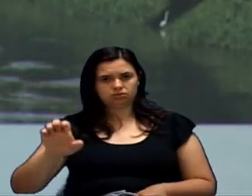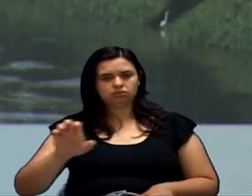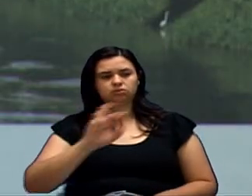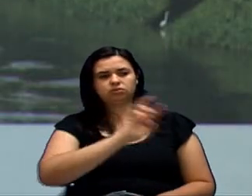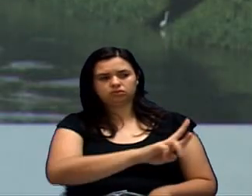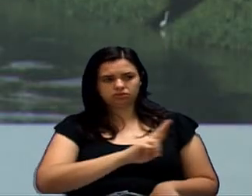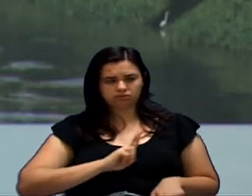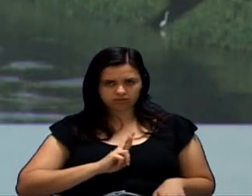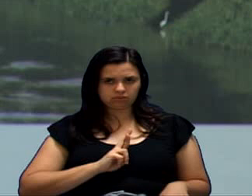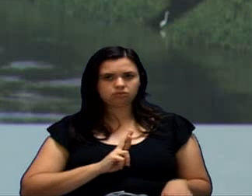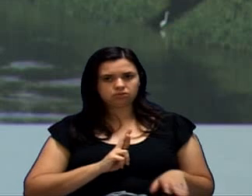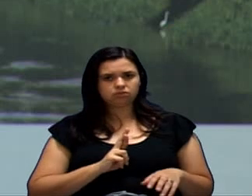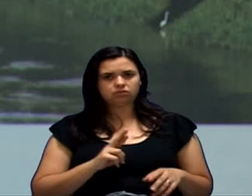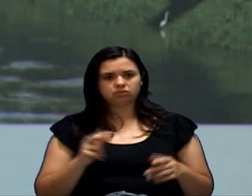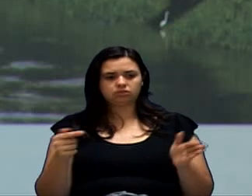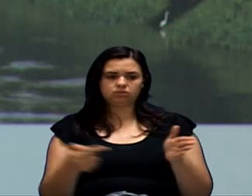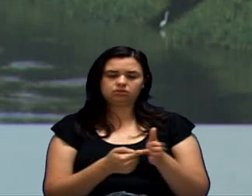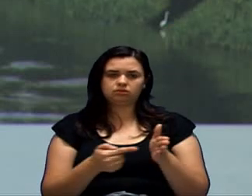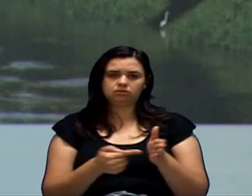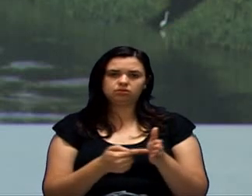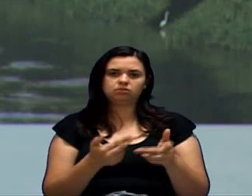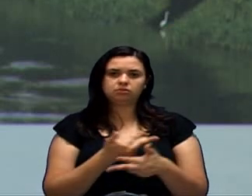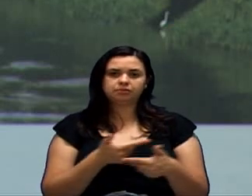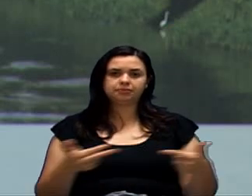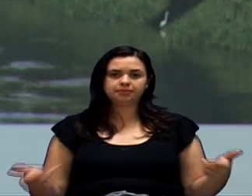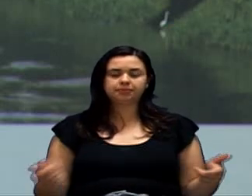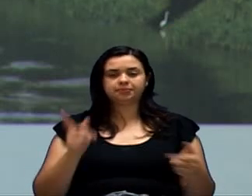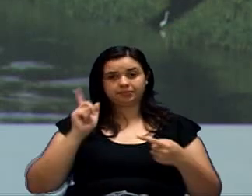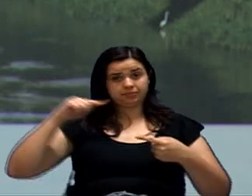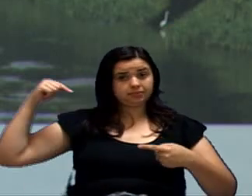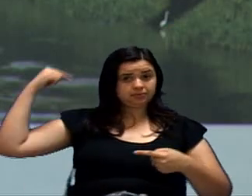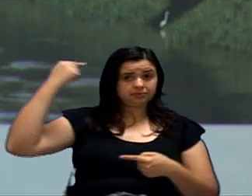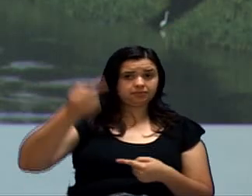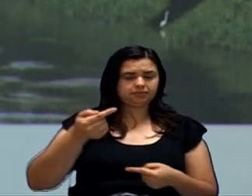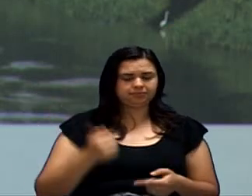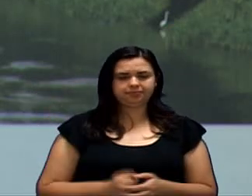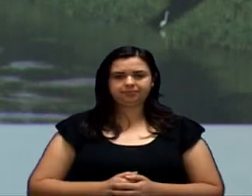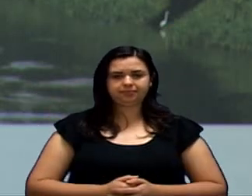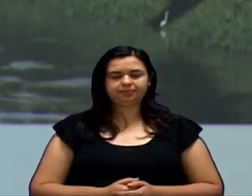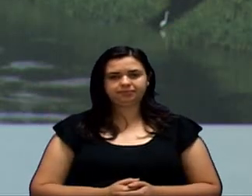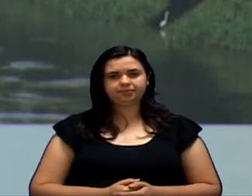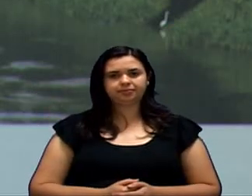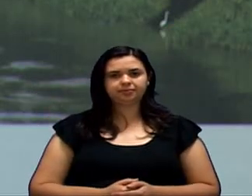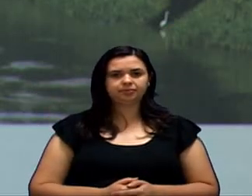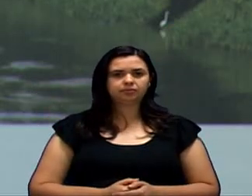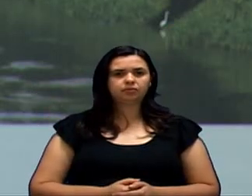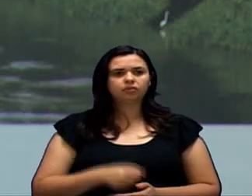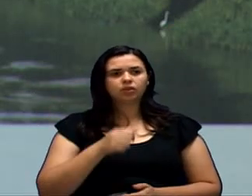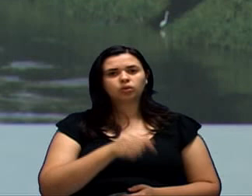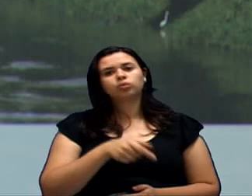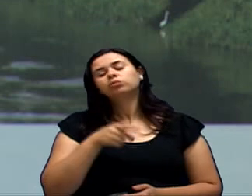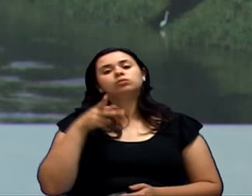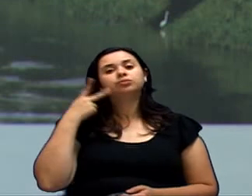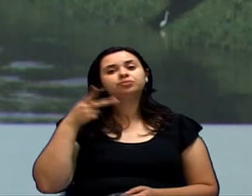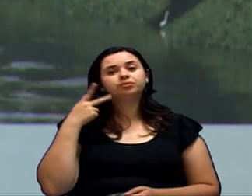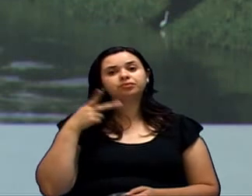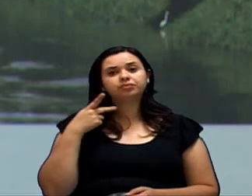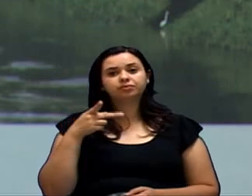resposta sobre essas denúncias a semana que vem. O vereador